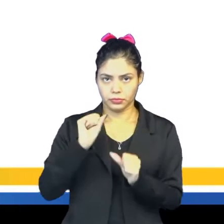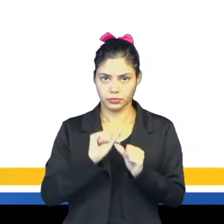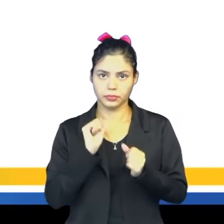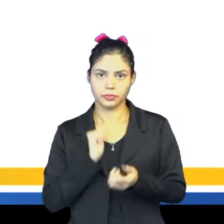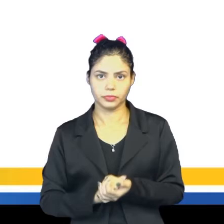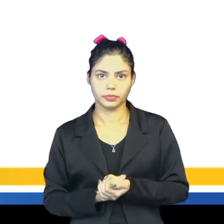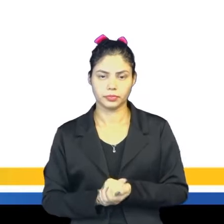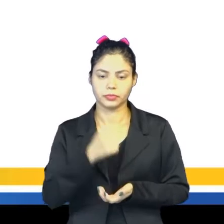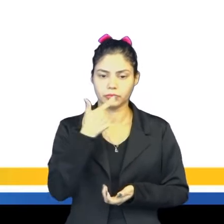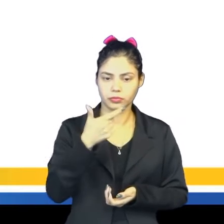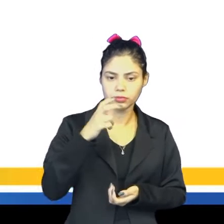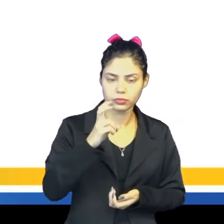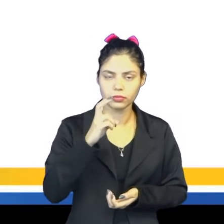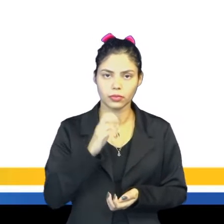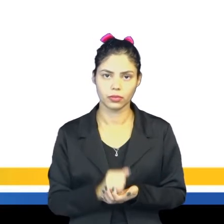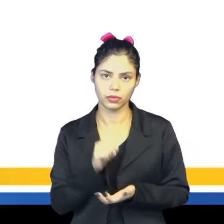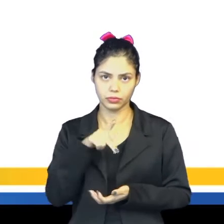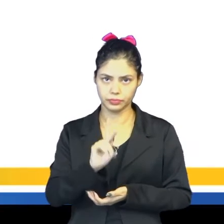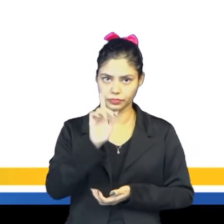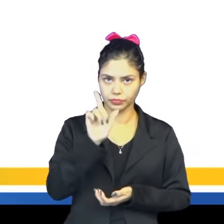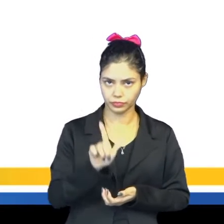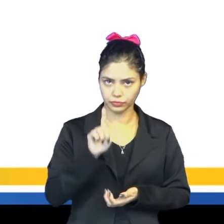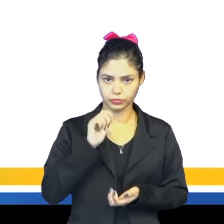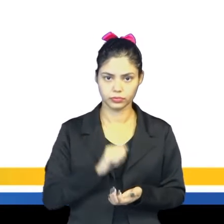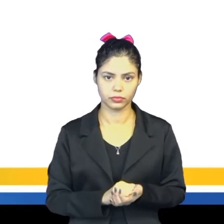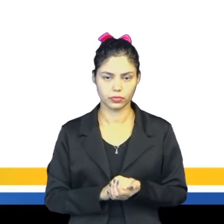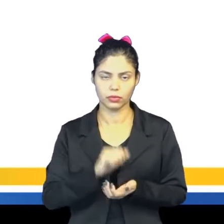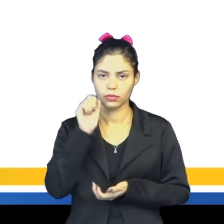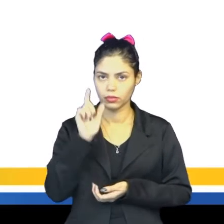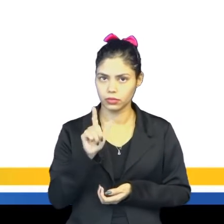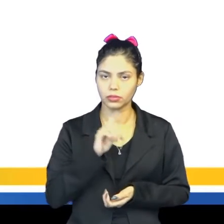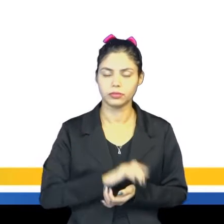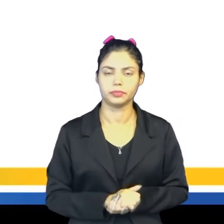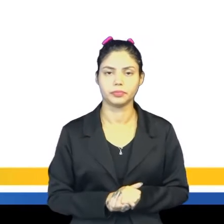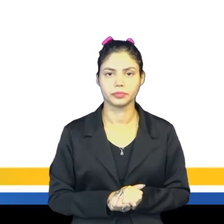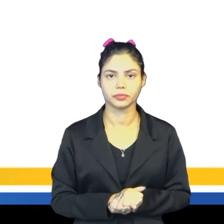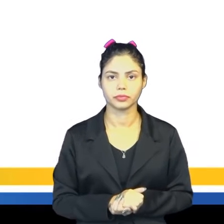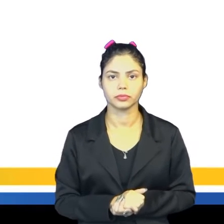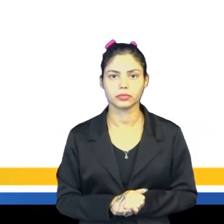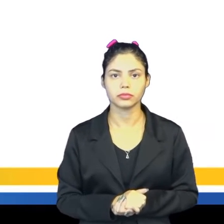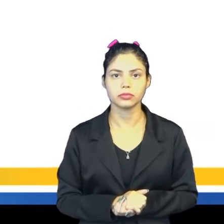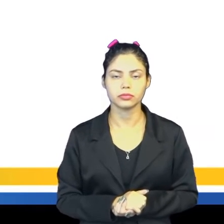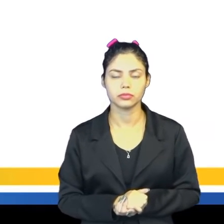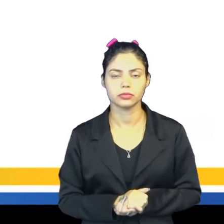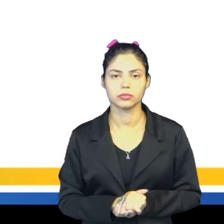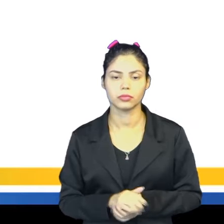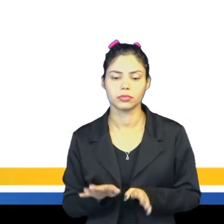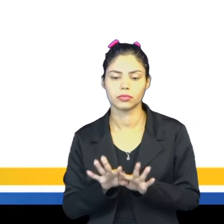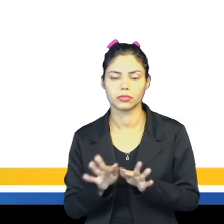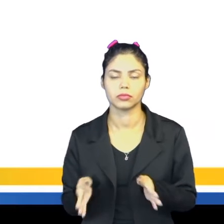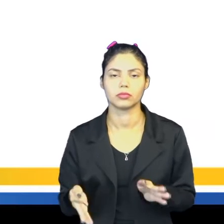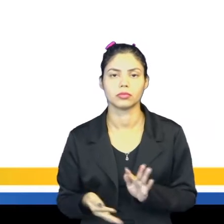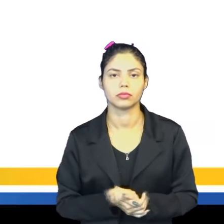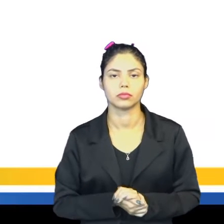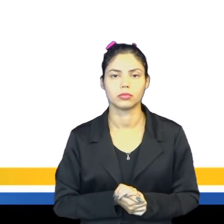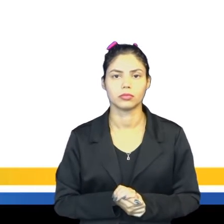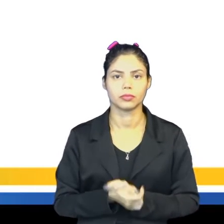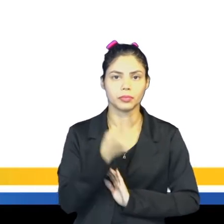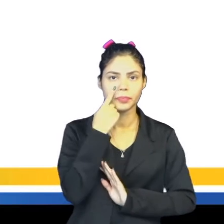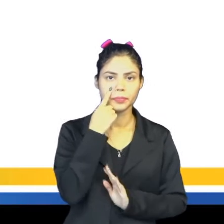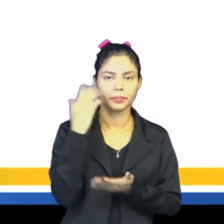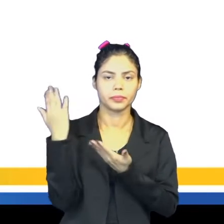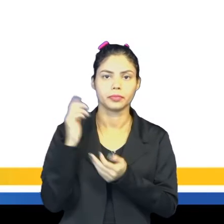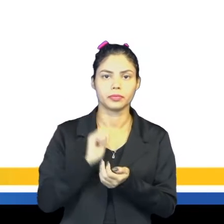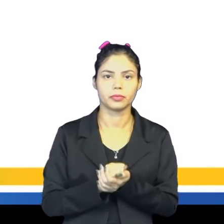Transforme 25 quilolitros em litros. Olha aí como é simples. Olha aí,